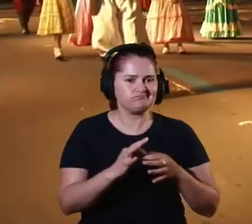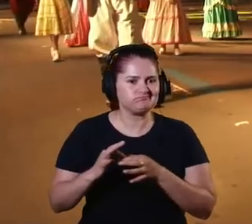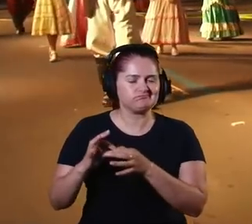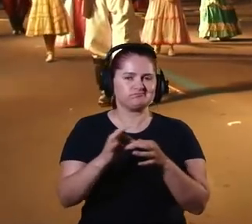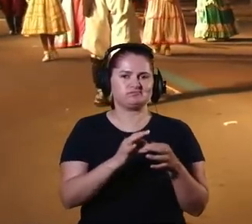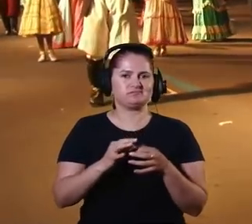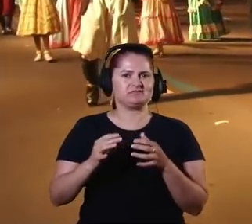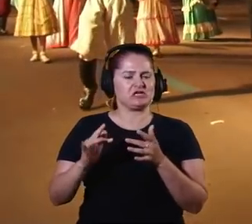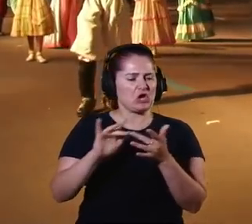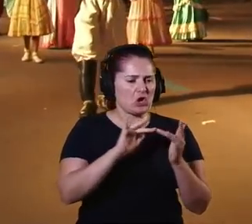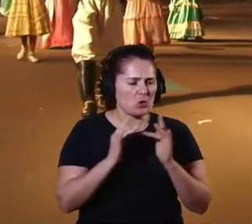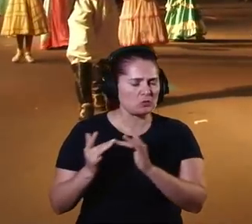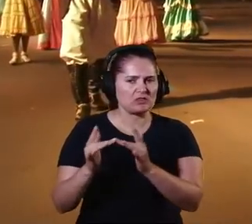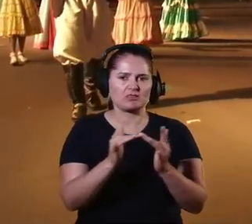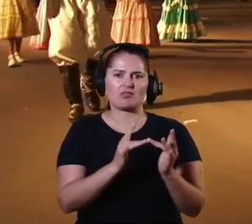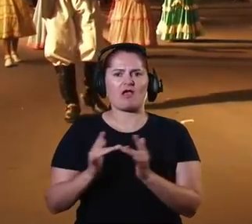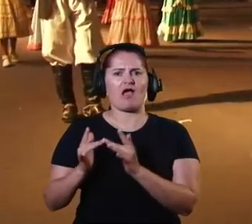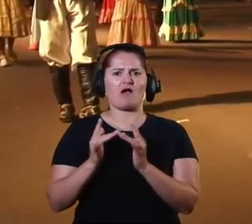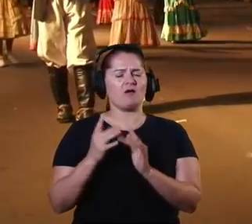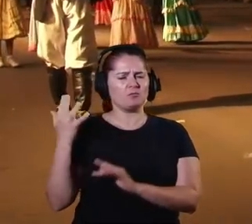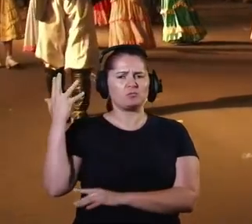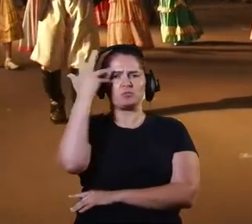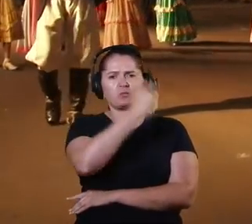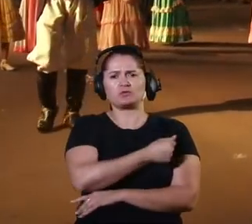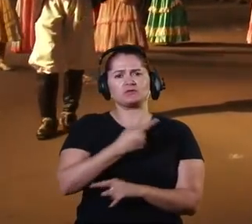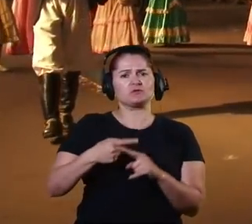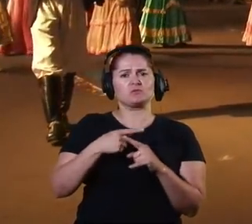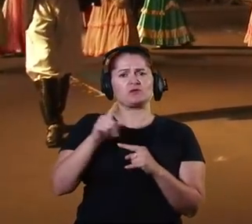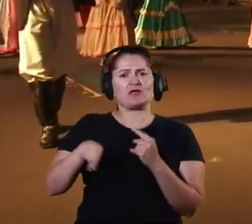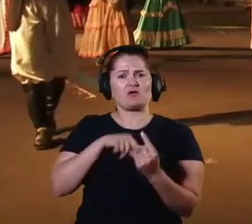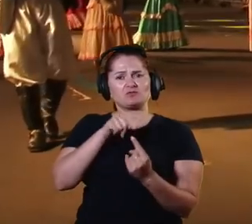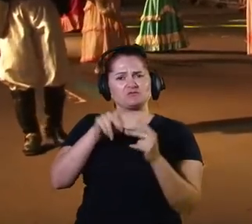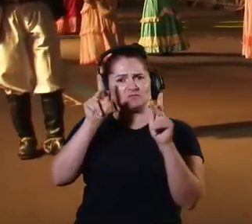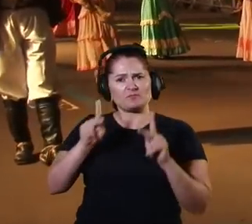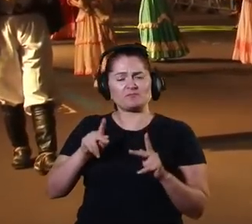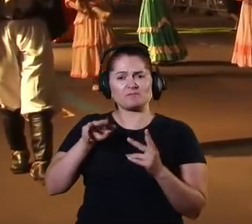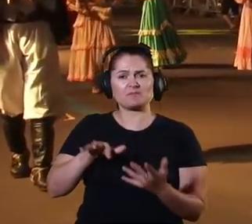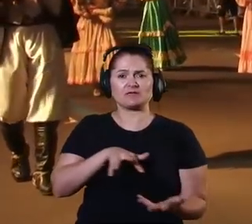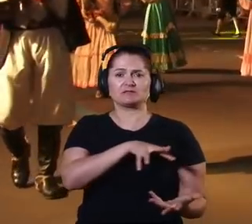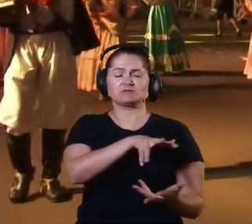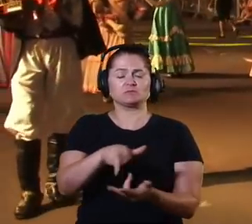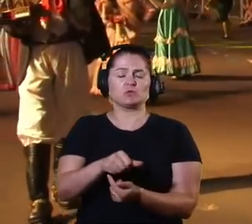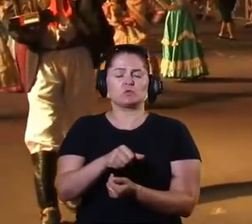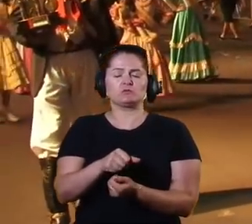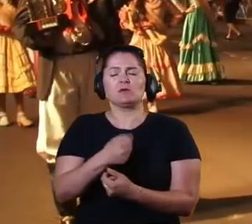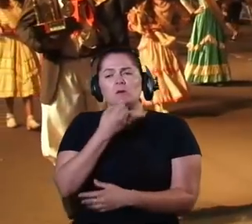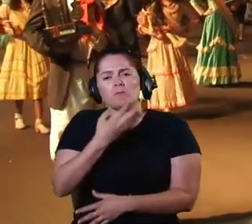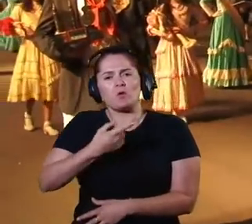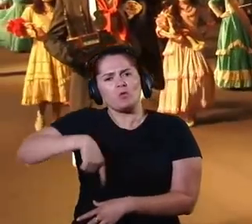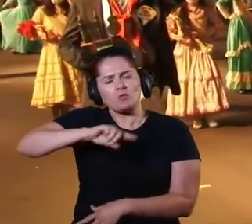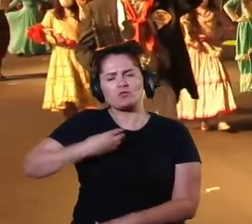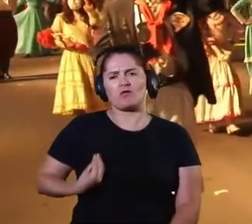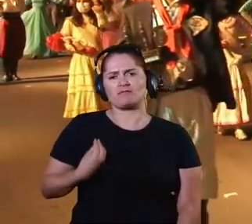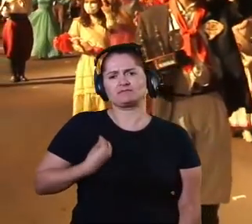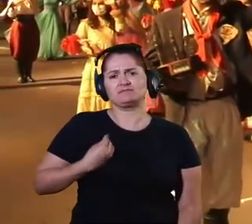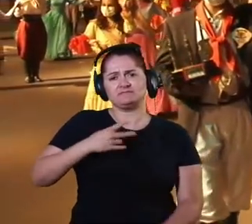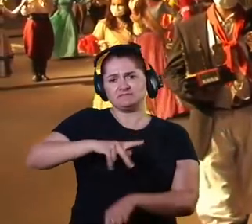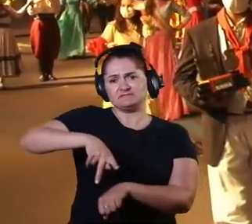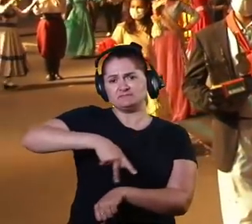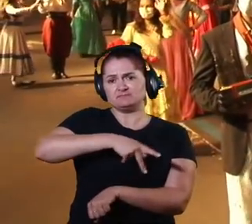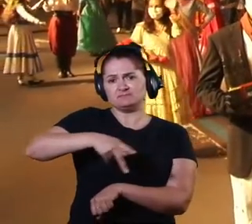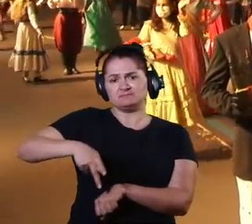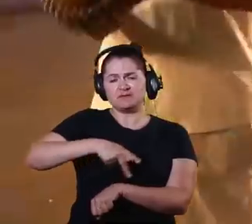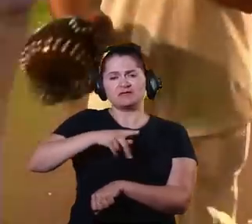o mundo. Graças a Deus nós estamos em um país onde a liberdade, onde a democracia, ela deve